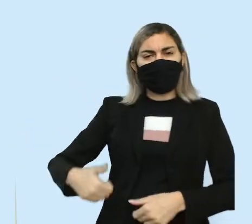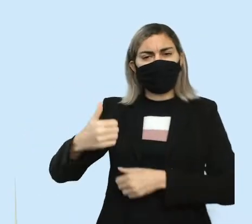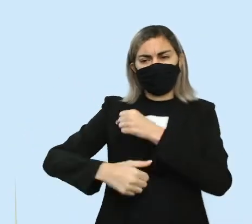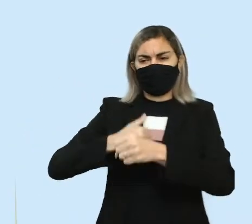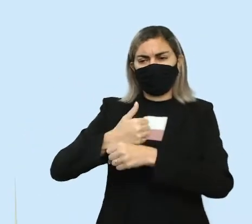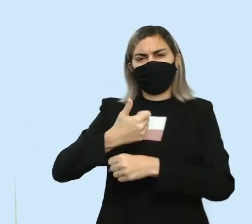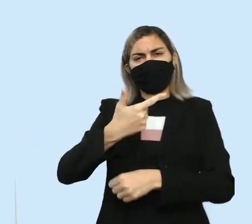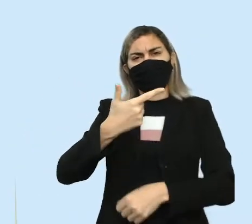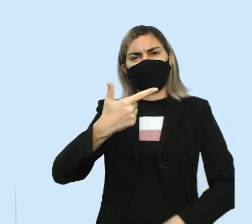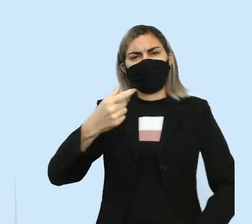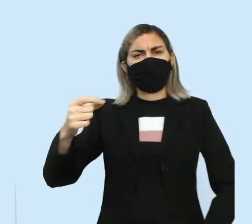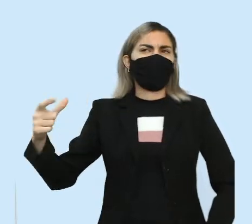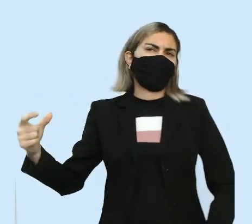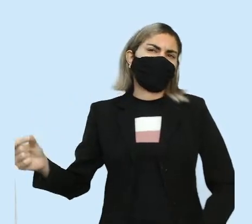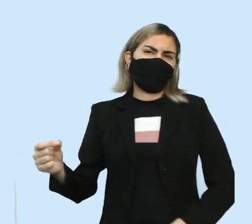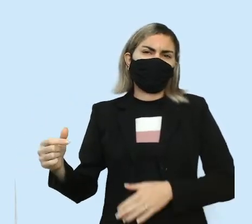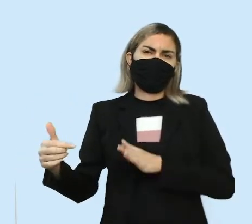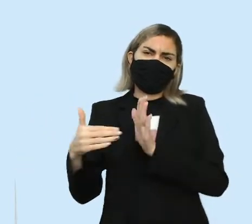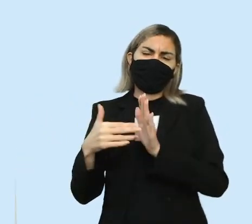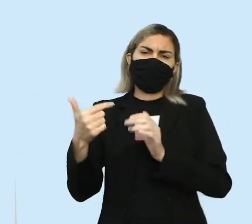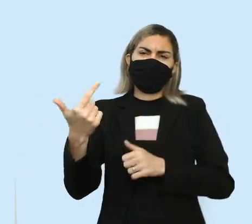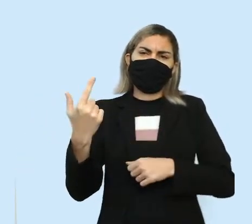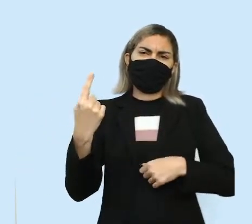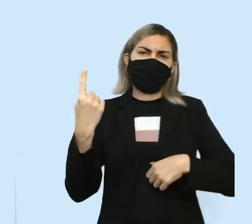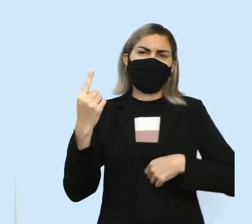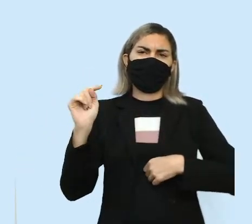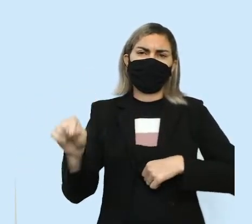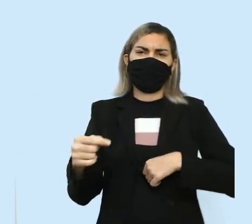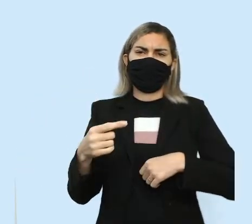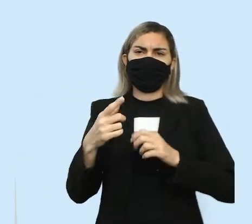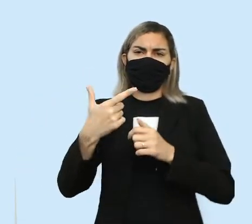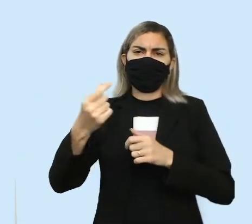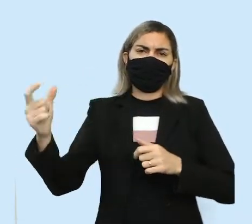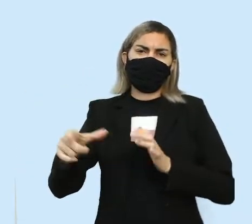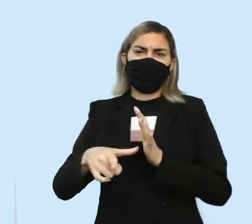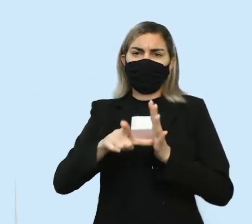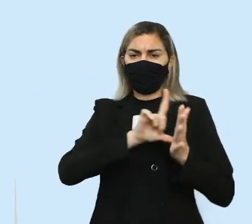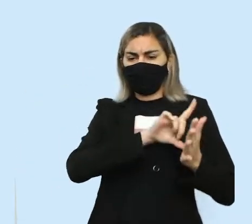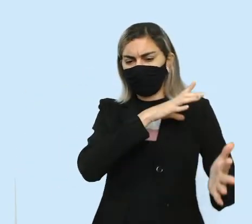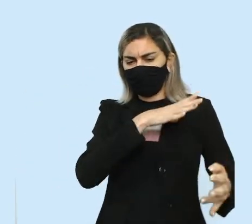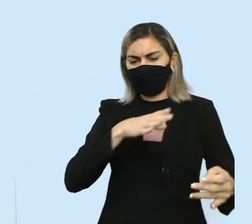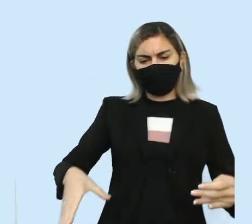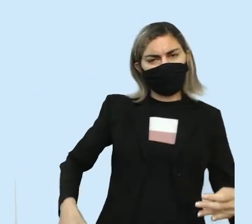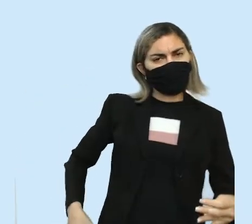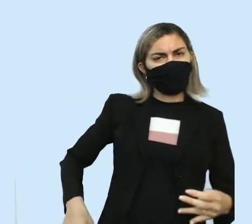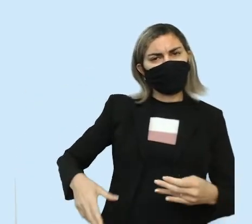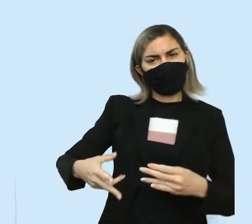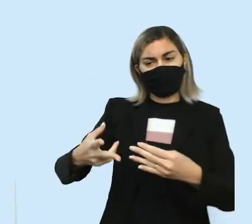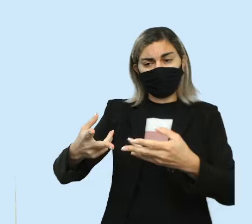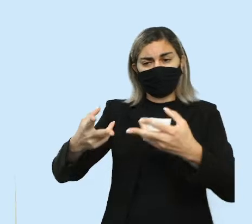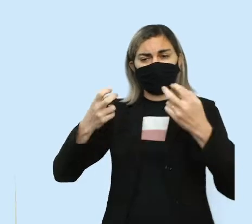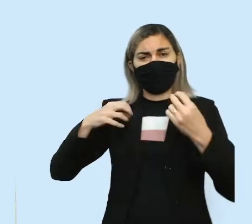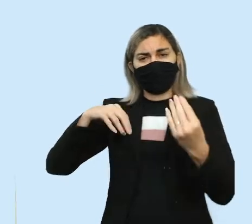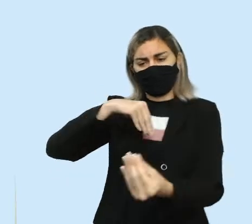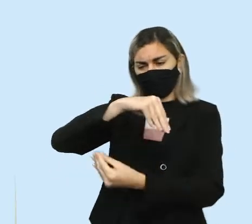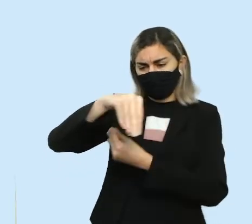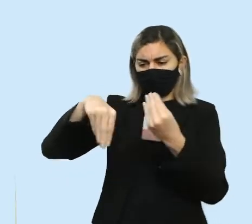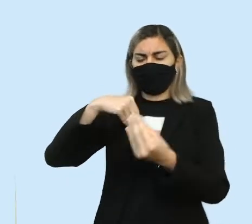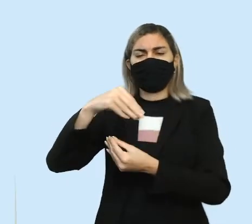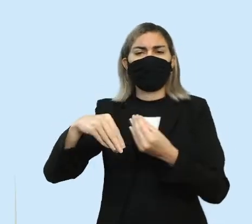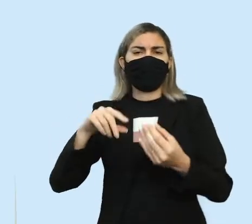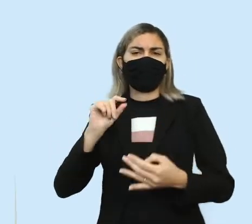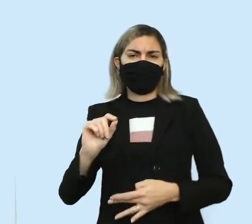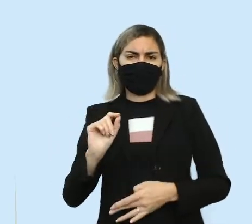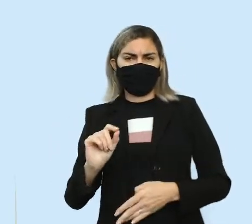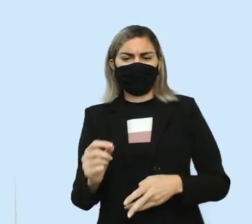ano de 2000 vai durar até 1200 antes de Cristo. E aí você vai perceber que há uma mistura, né, do que